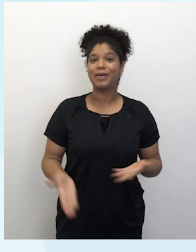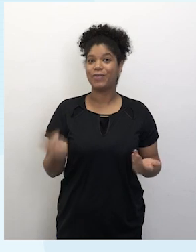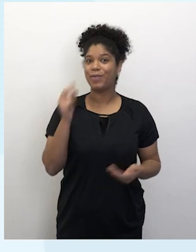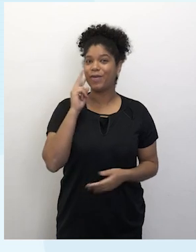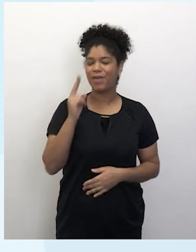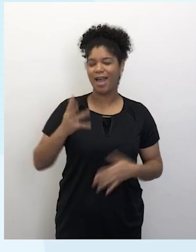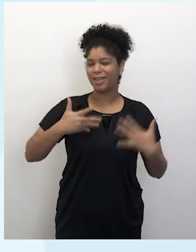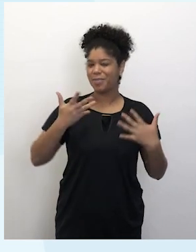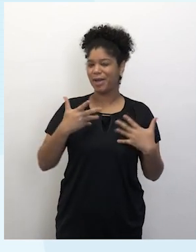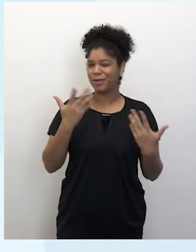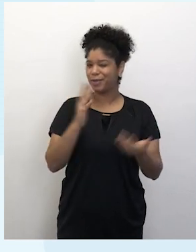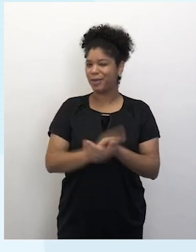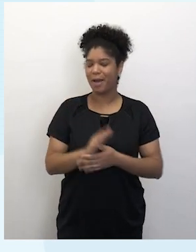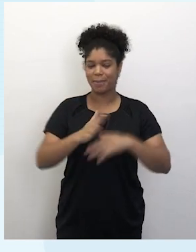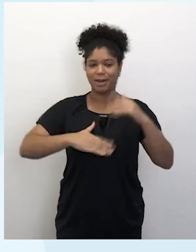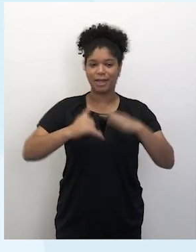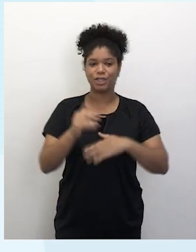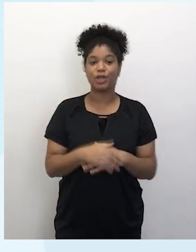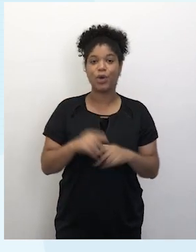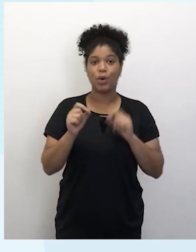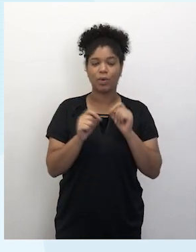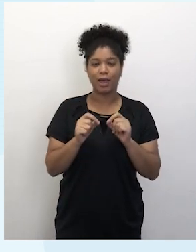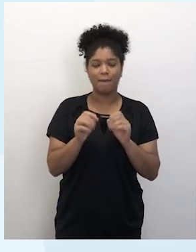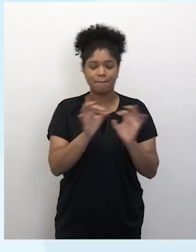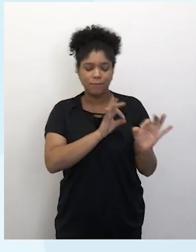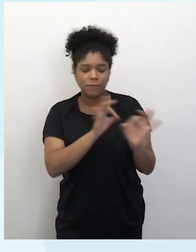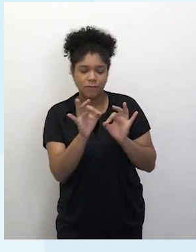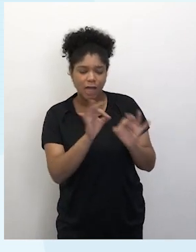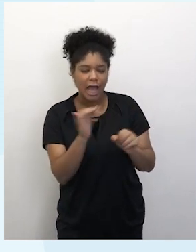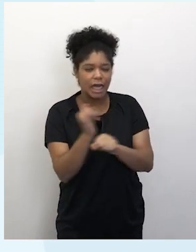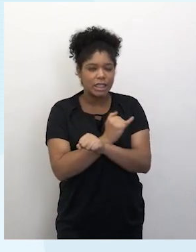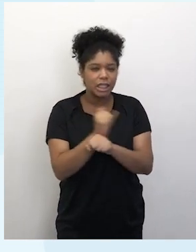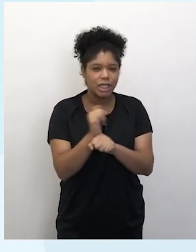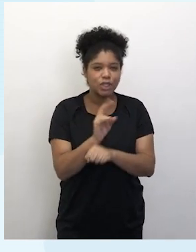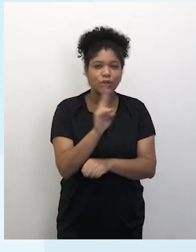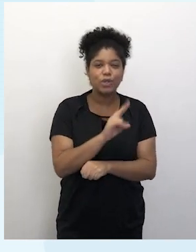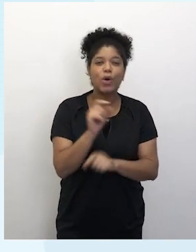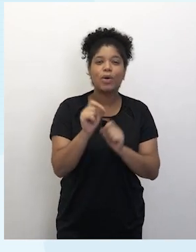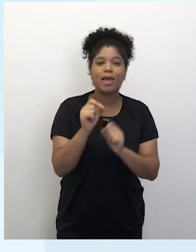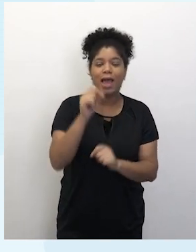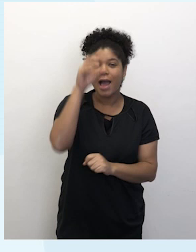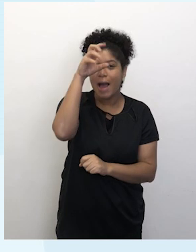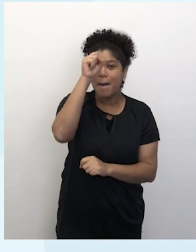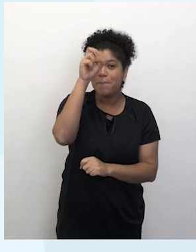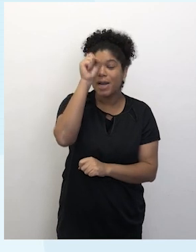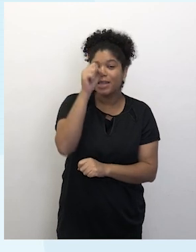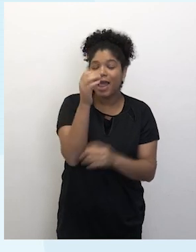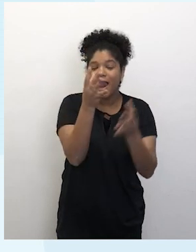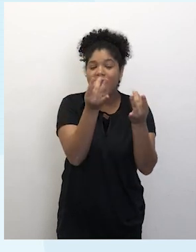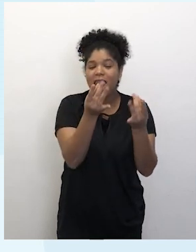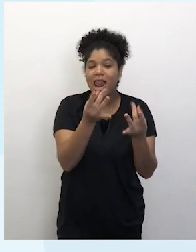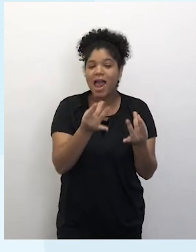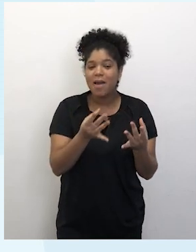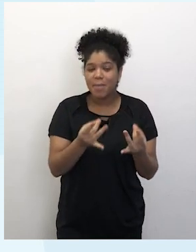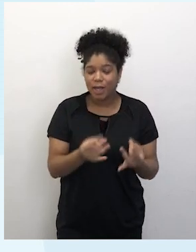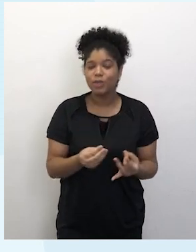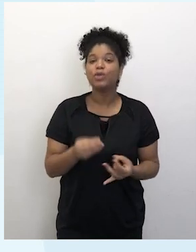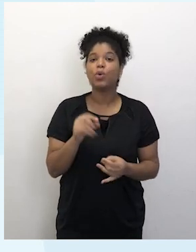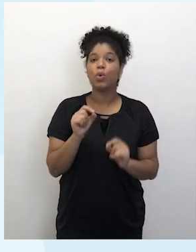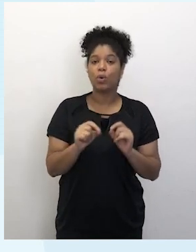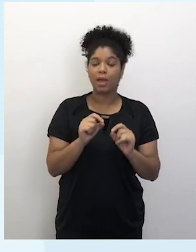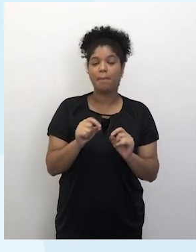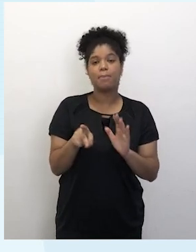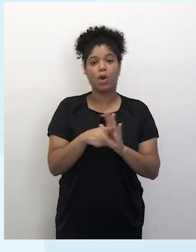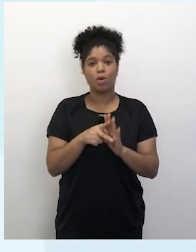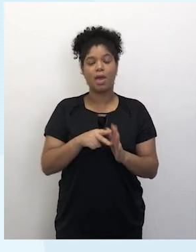supimpa. Planejar e utilizar estratégias para aprender elementos constitutivos. Ritmo,